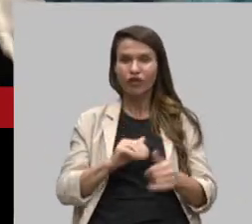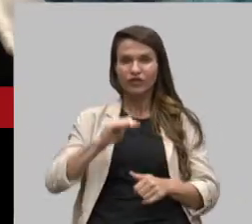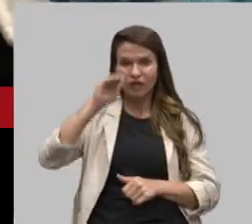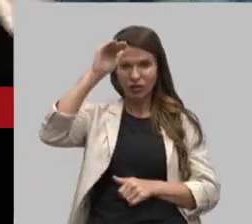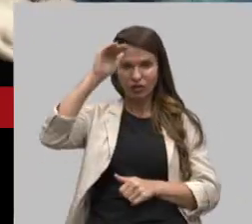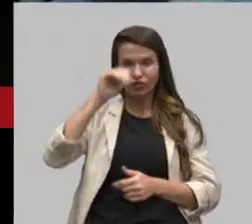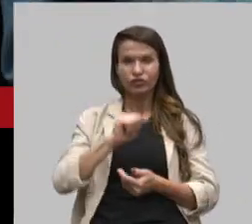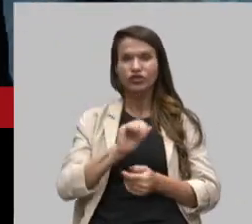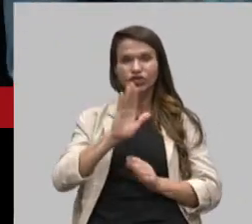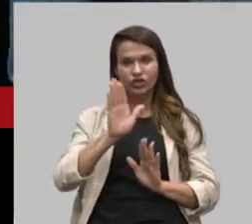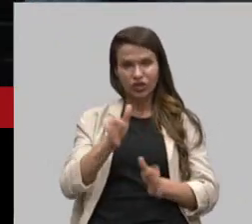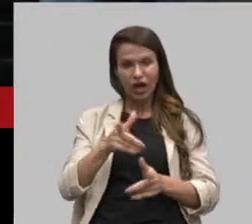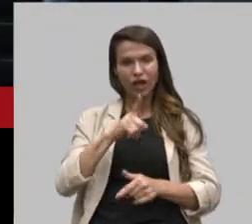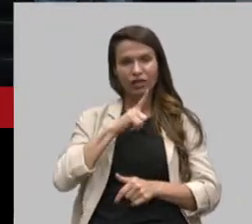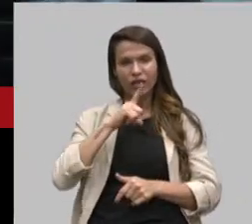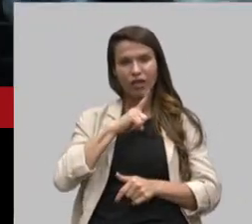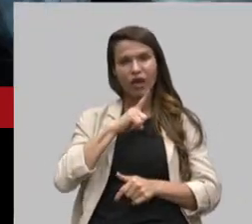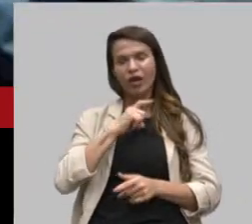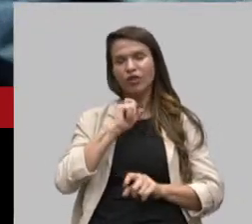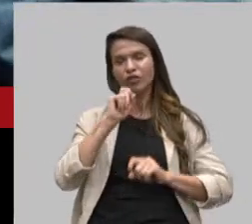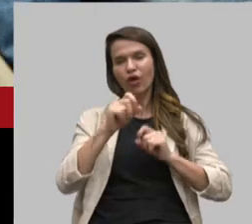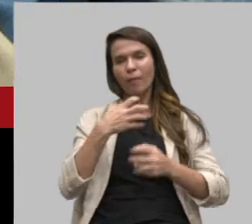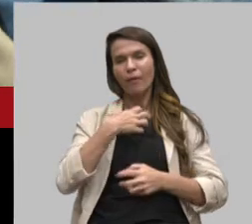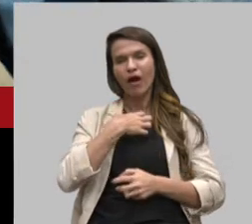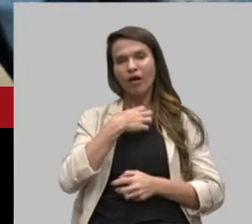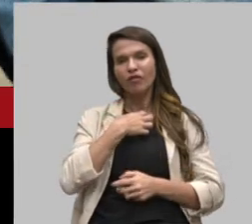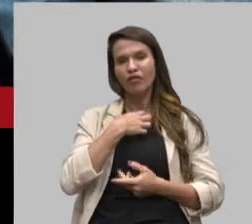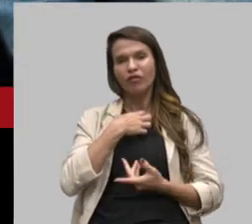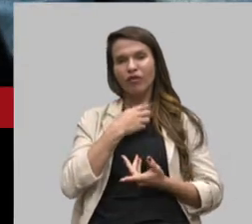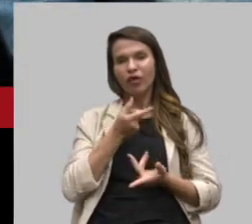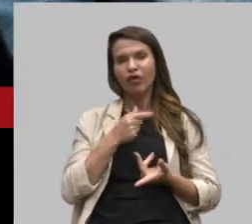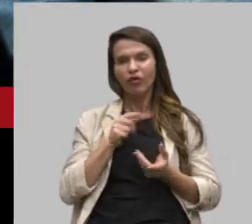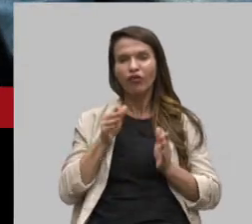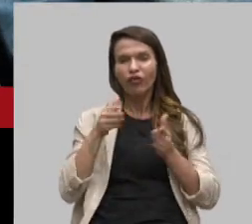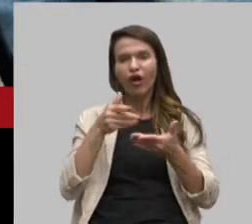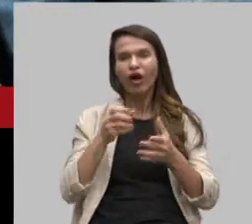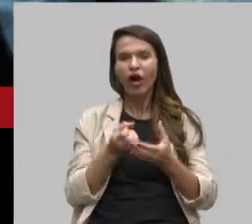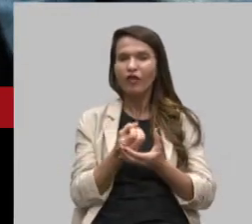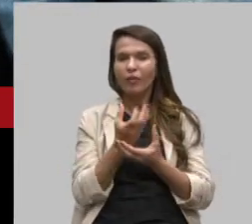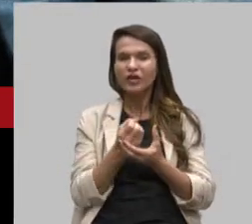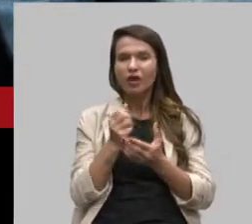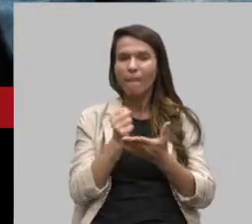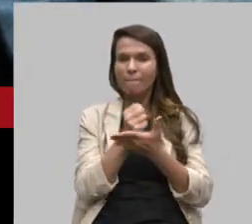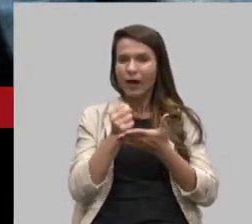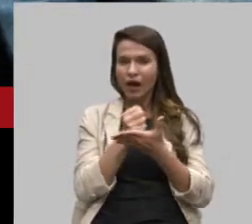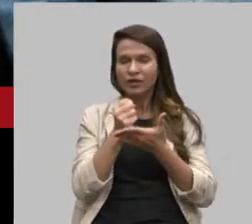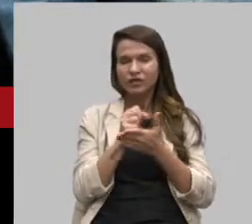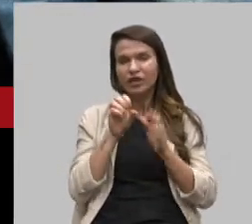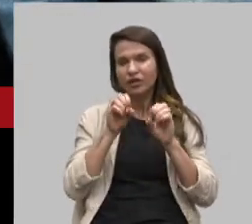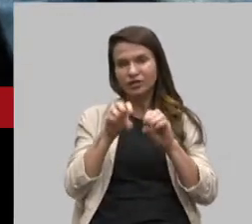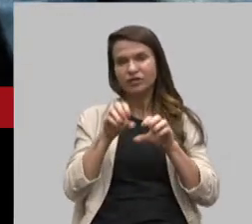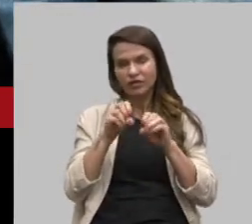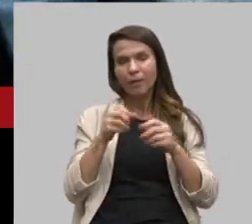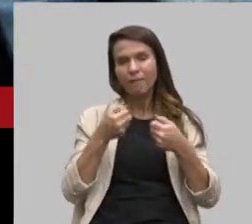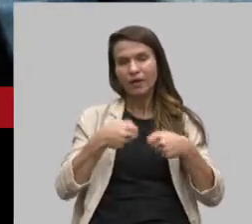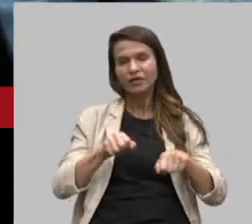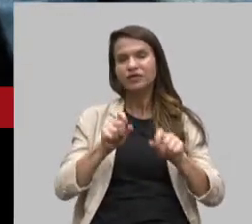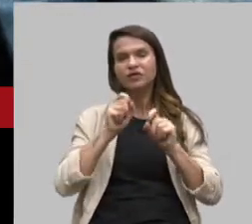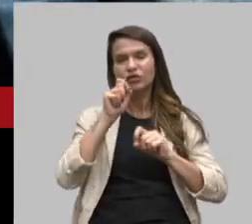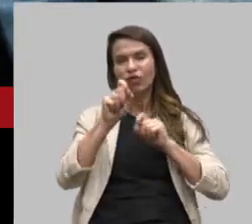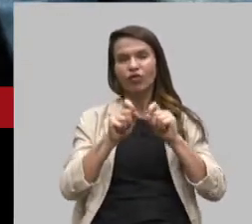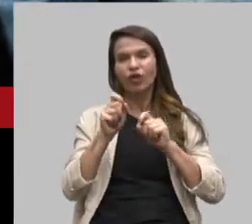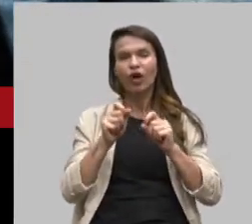que já existe mais como um foco específico na alfabetização básica e esse ensino deve ser operado por professores